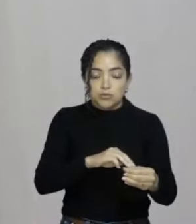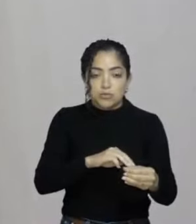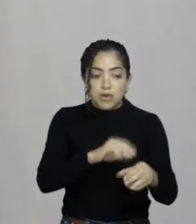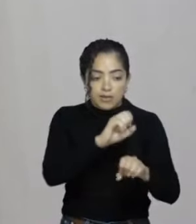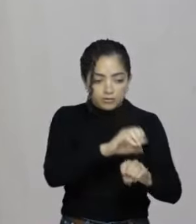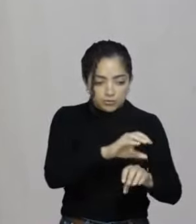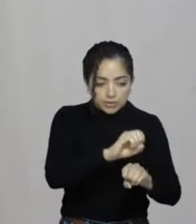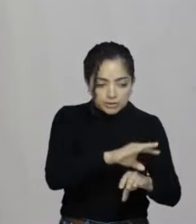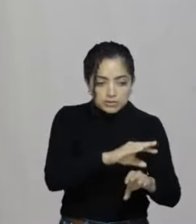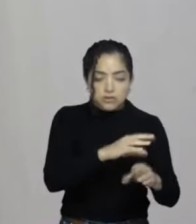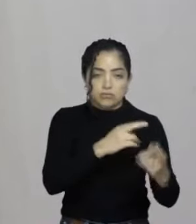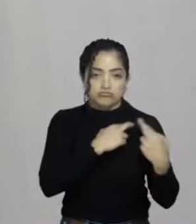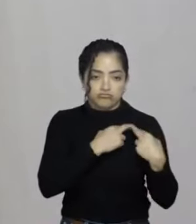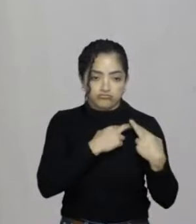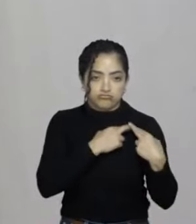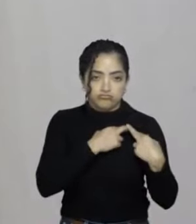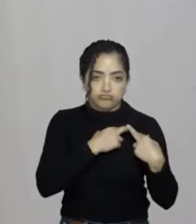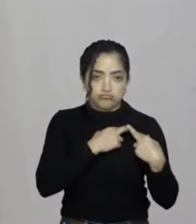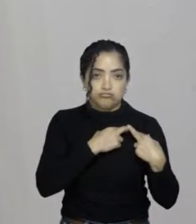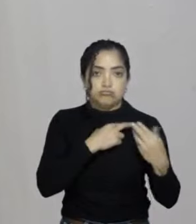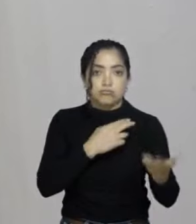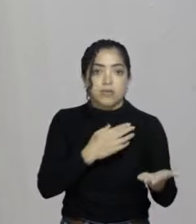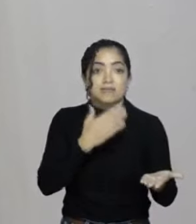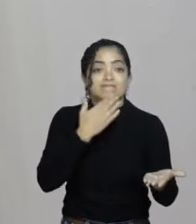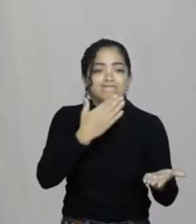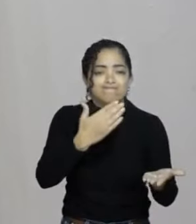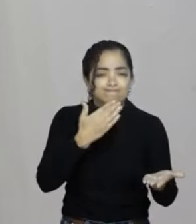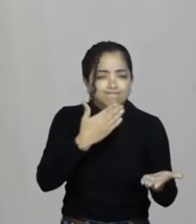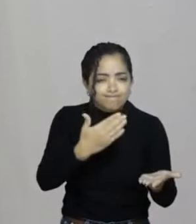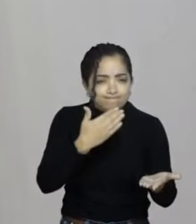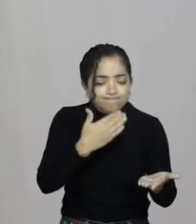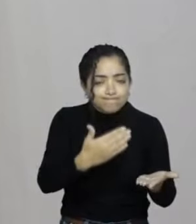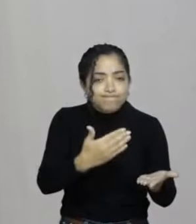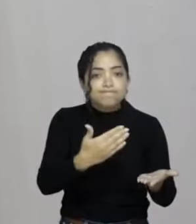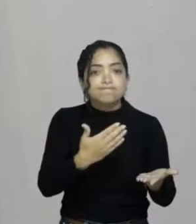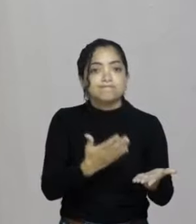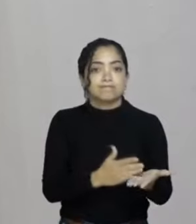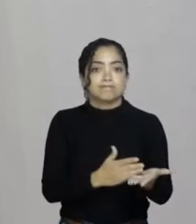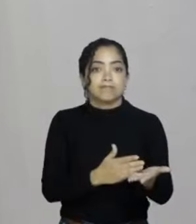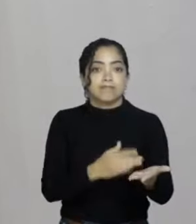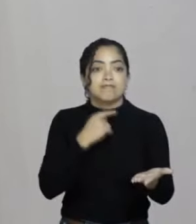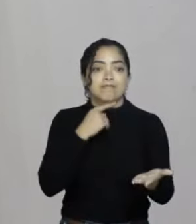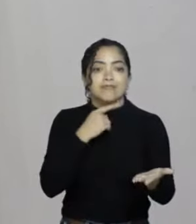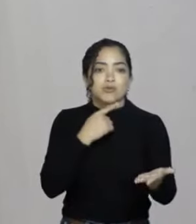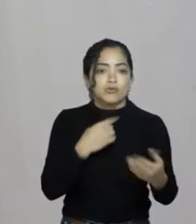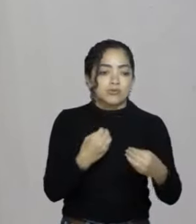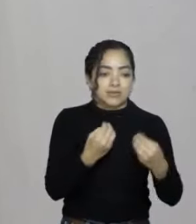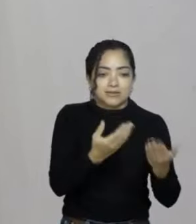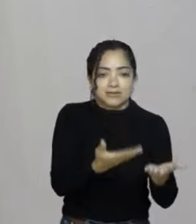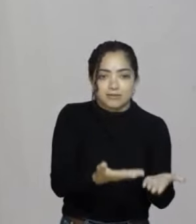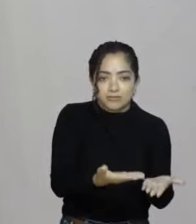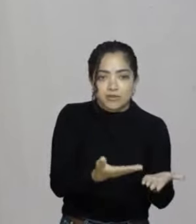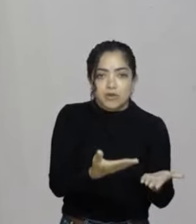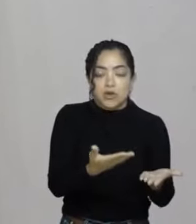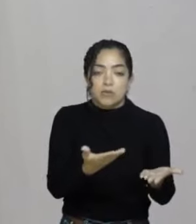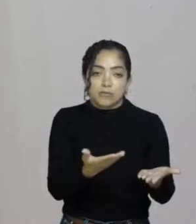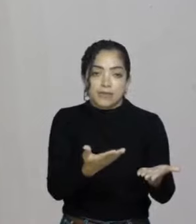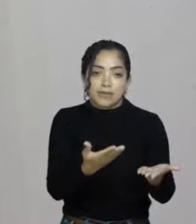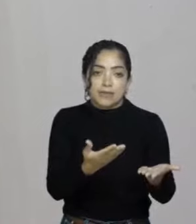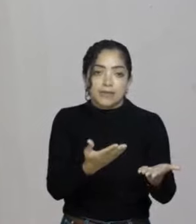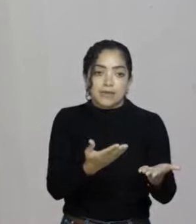tem recebido mais demanda do que pode entregar para comunidade ou seja os pais estão